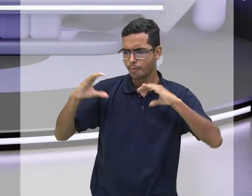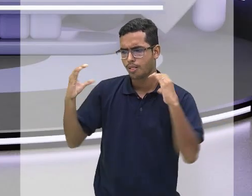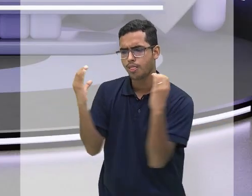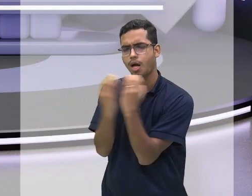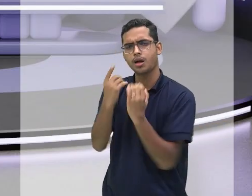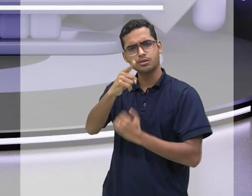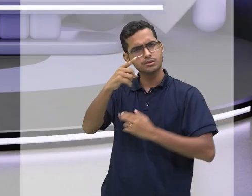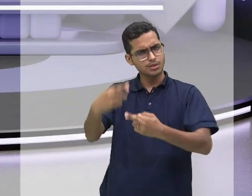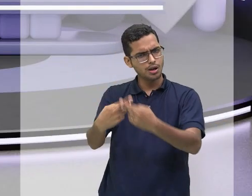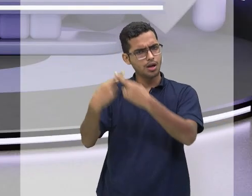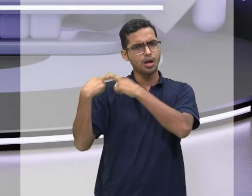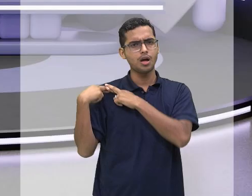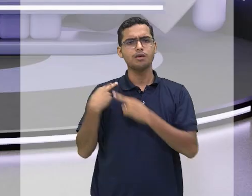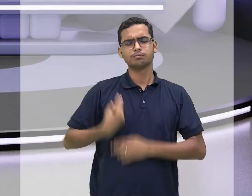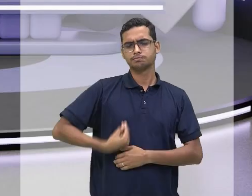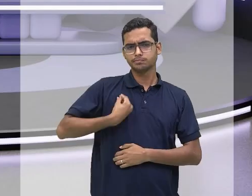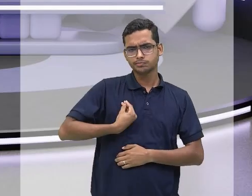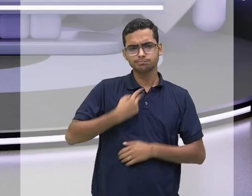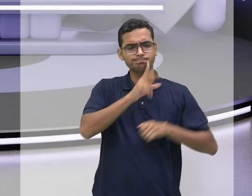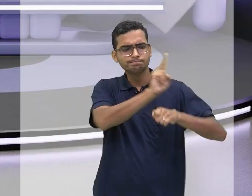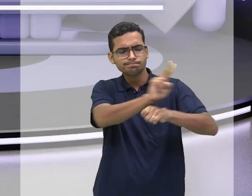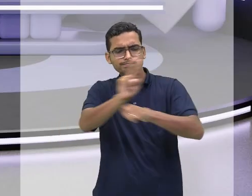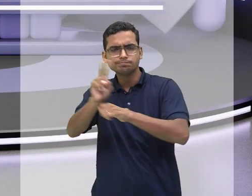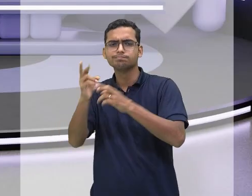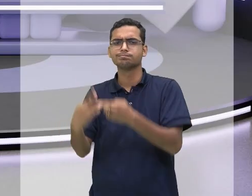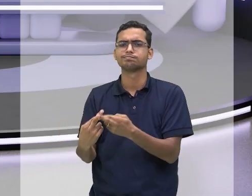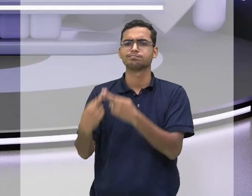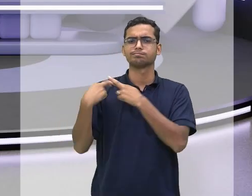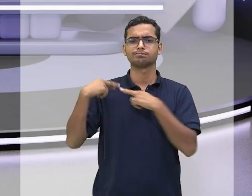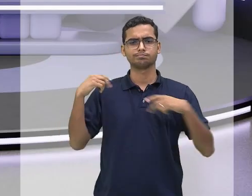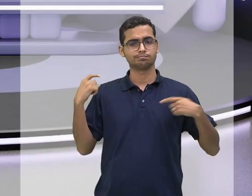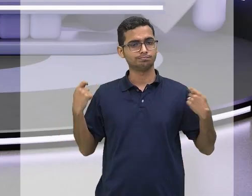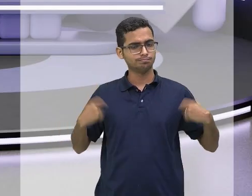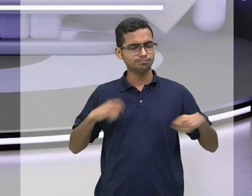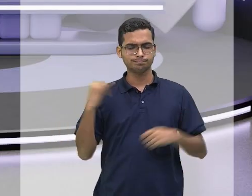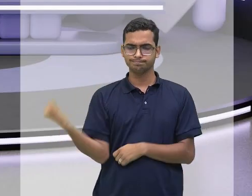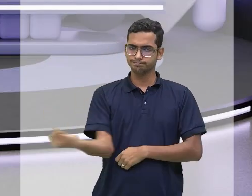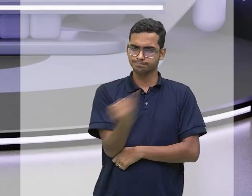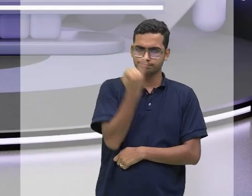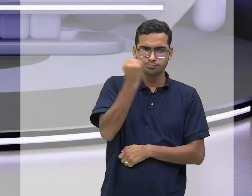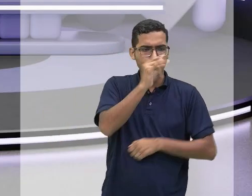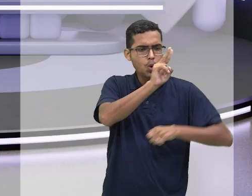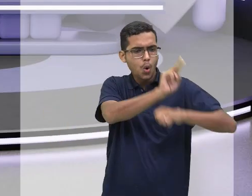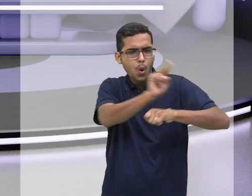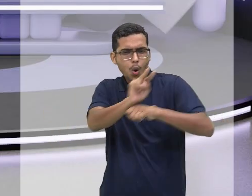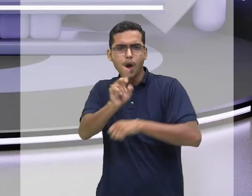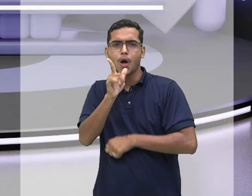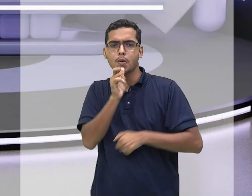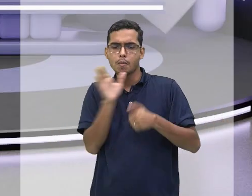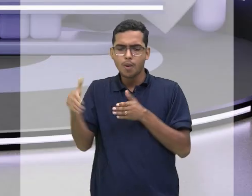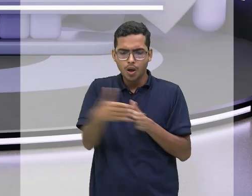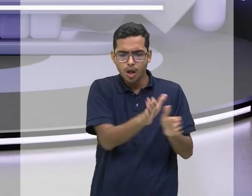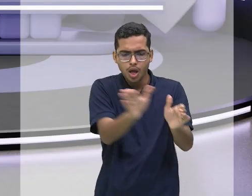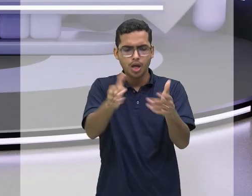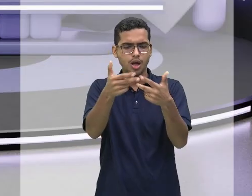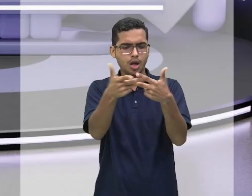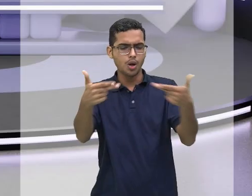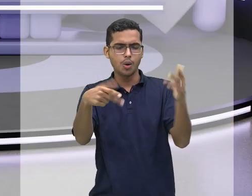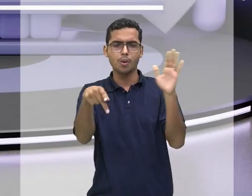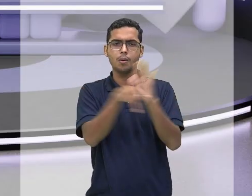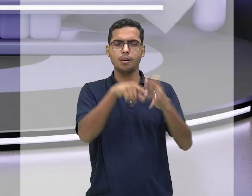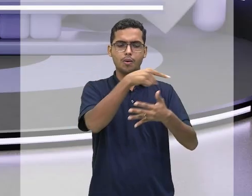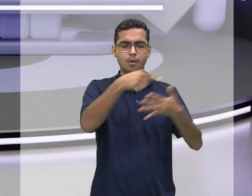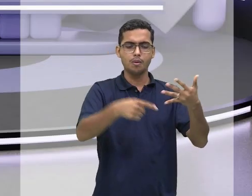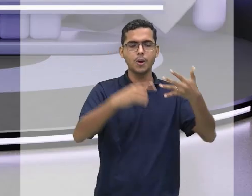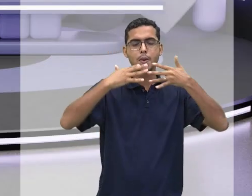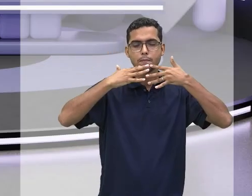você vive, é mais do que nunca necessário o cuidado com a natureza, com a água, com os elementos que, de